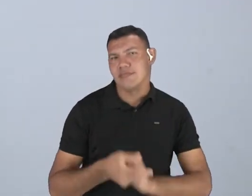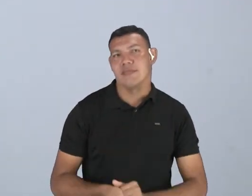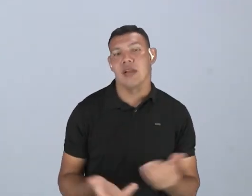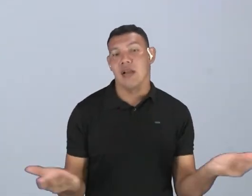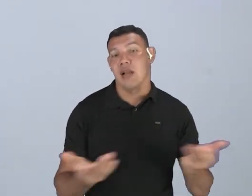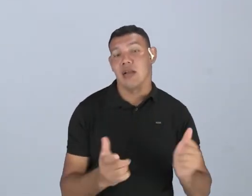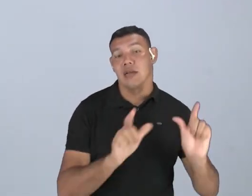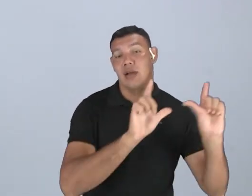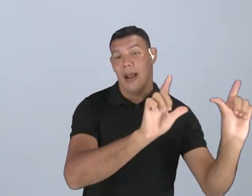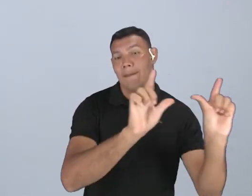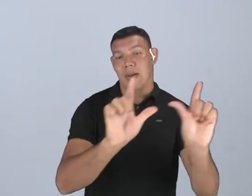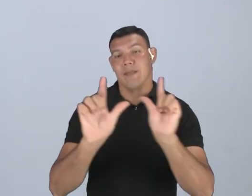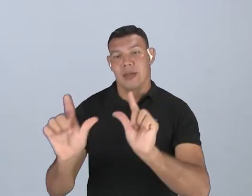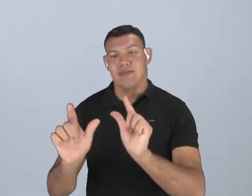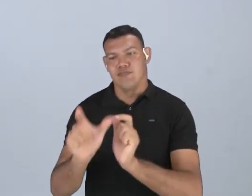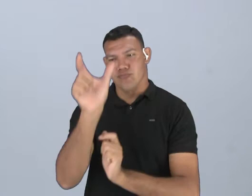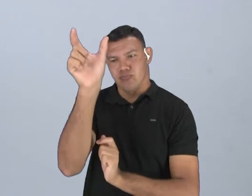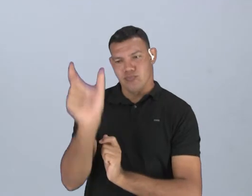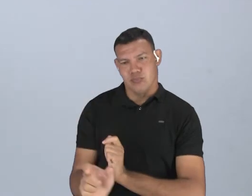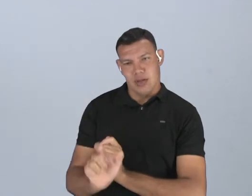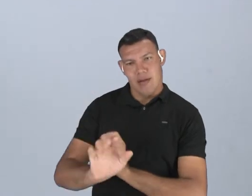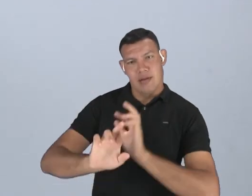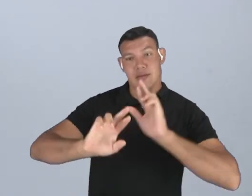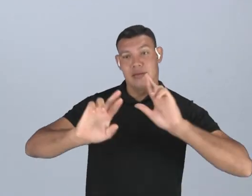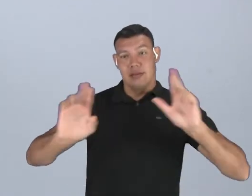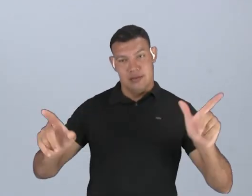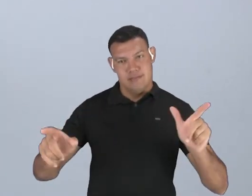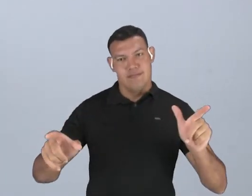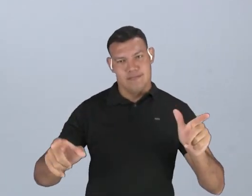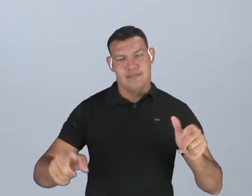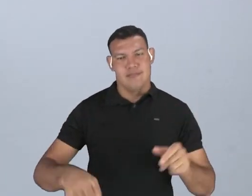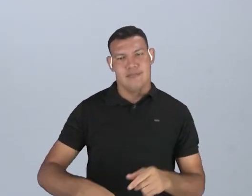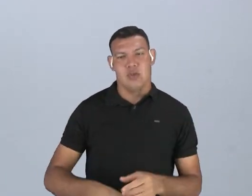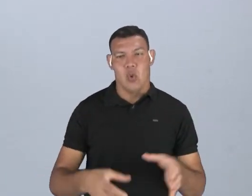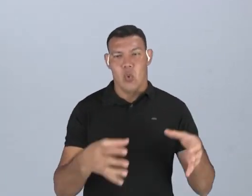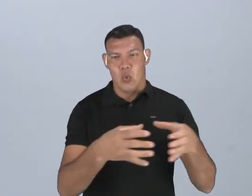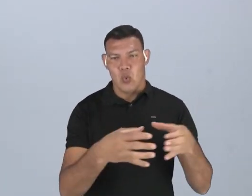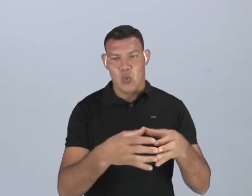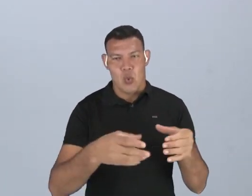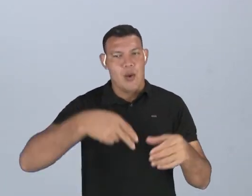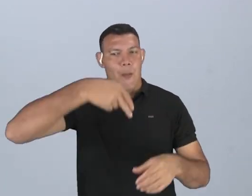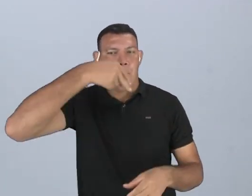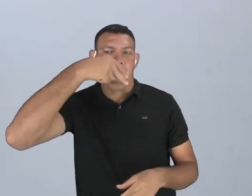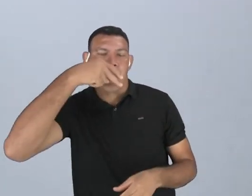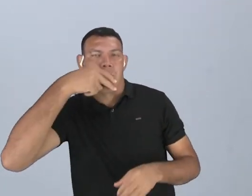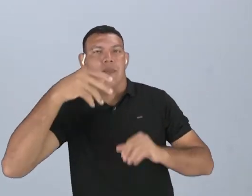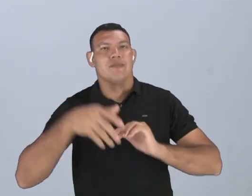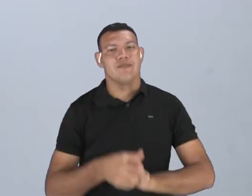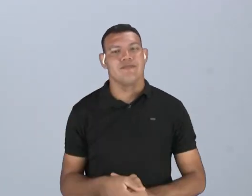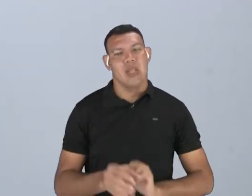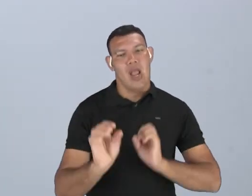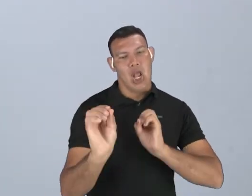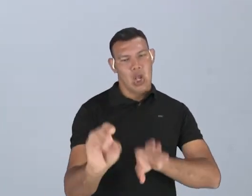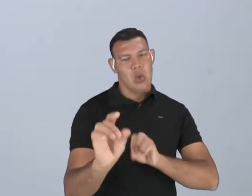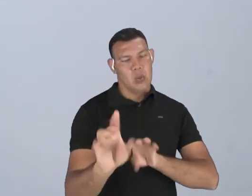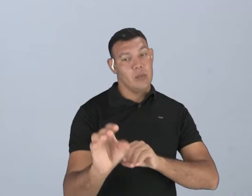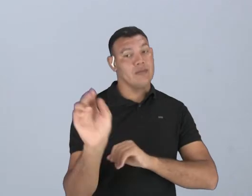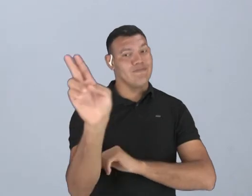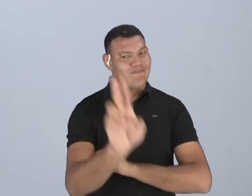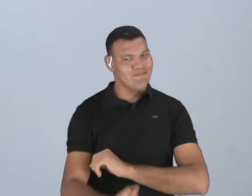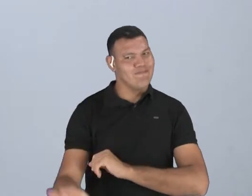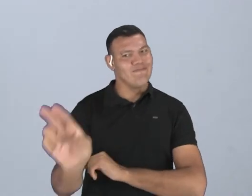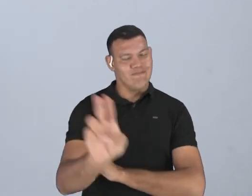outra personagem dessa turminha da Mônica, que a gente se vale muito dela na educação e didaticamente